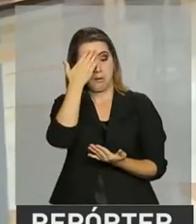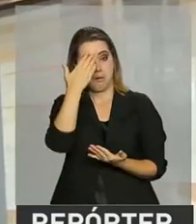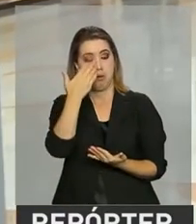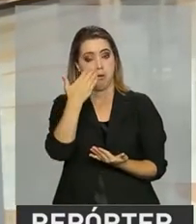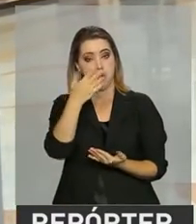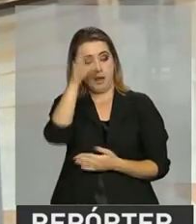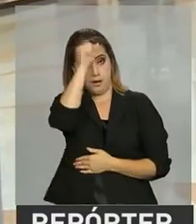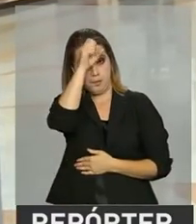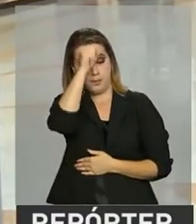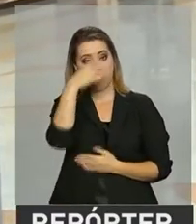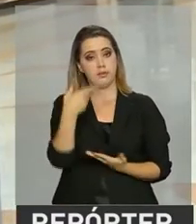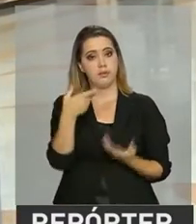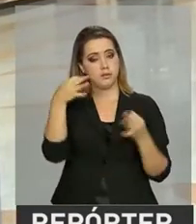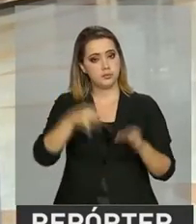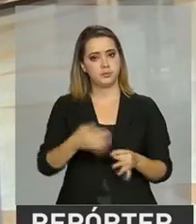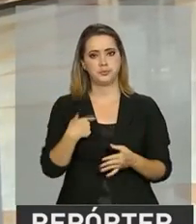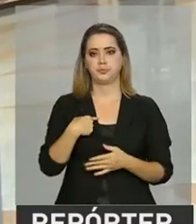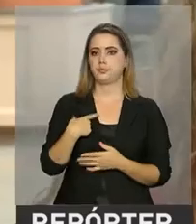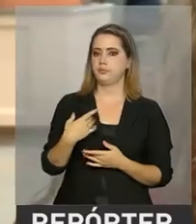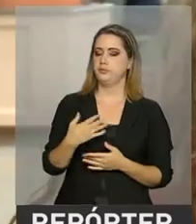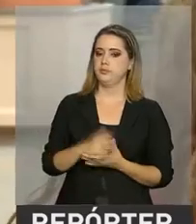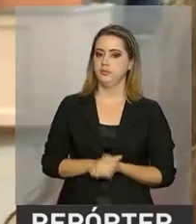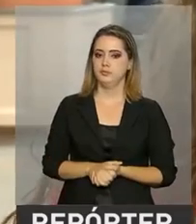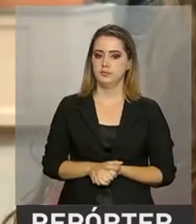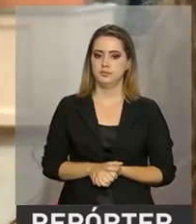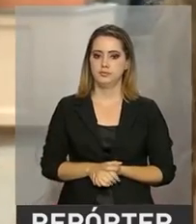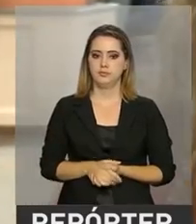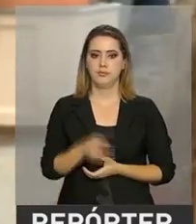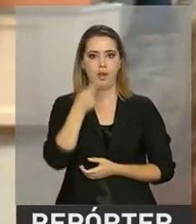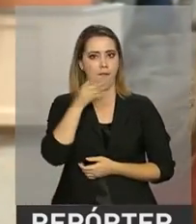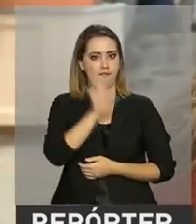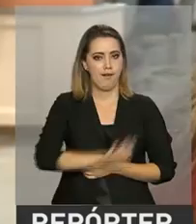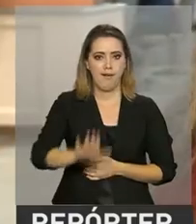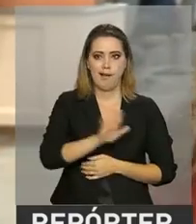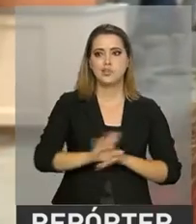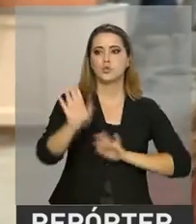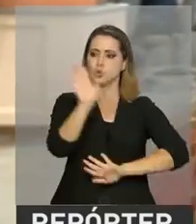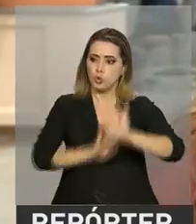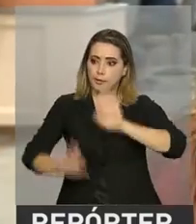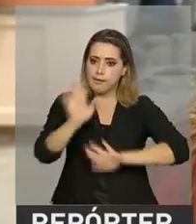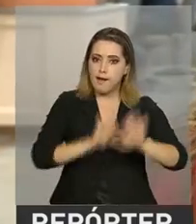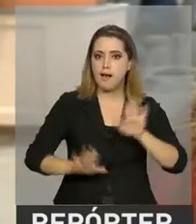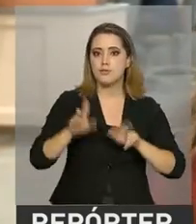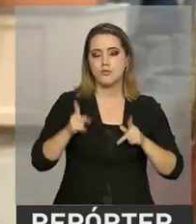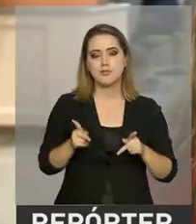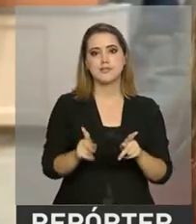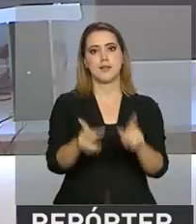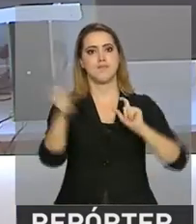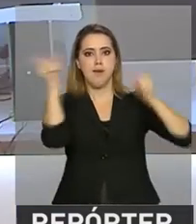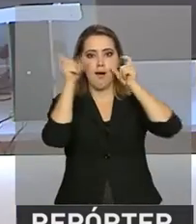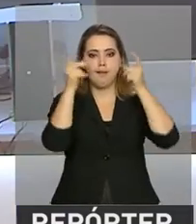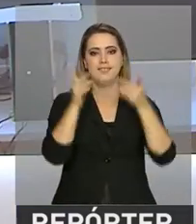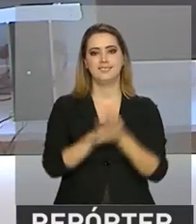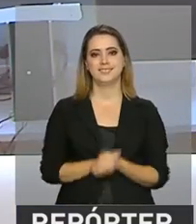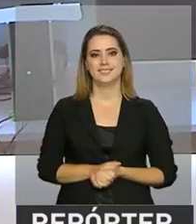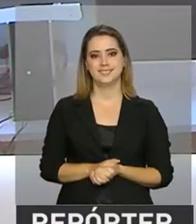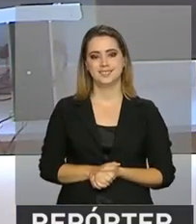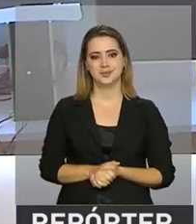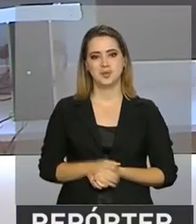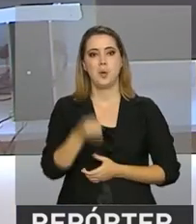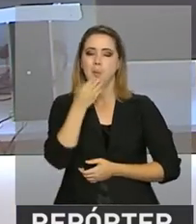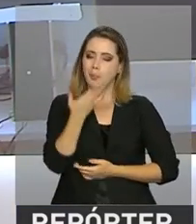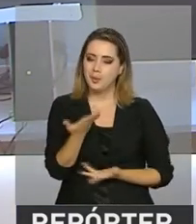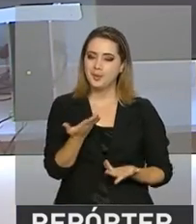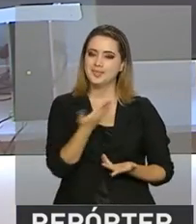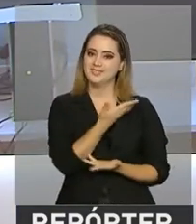dar mais bobeira com crianças em casa e quando se fala em criança todo cuidado é muito pouca gente tem que estar sempre alerta bacanas